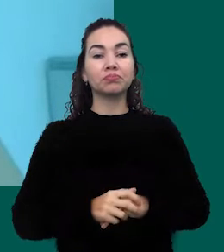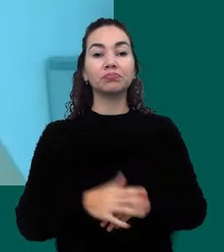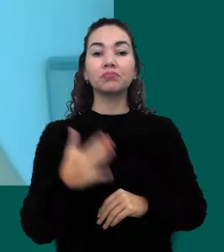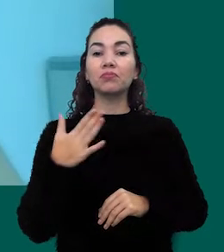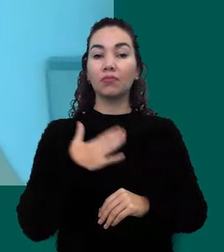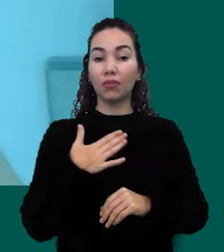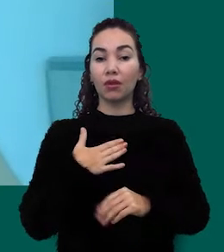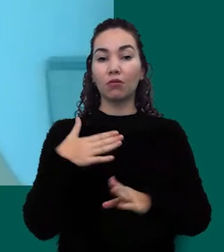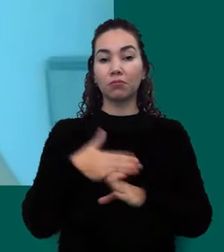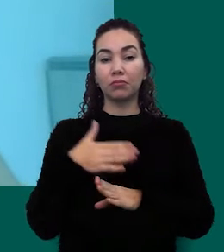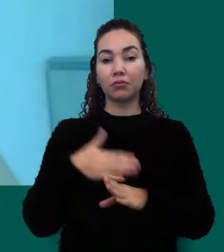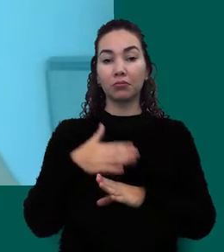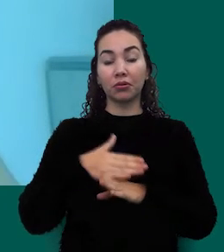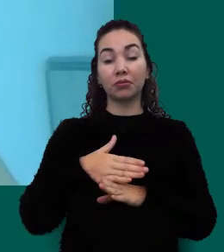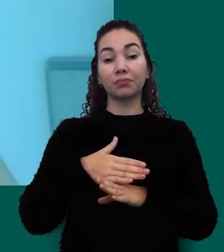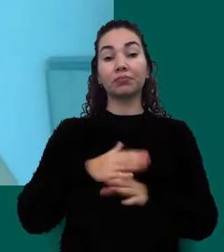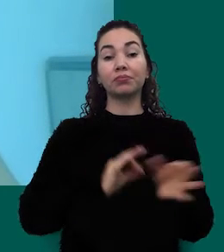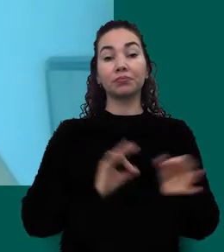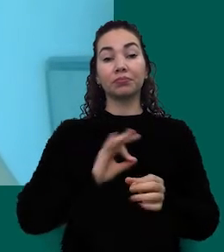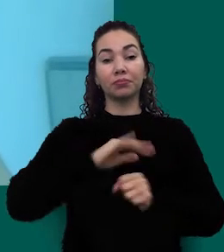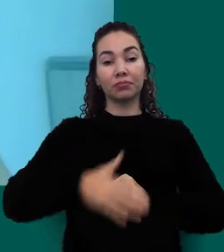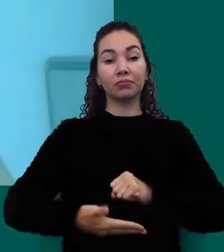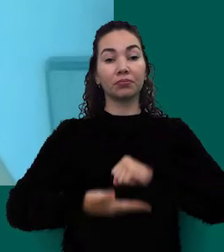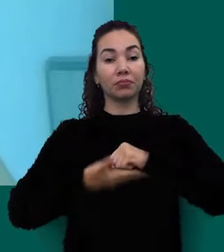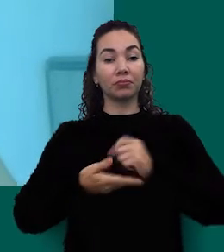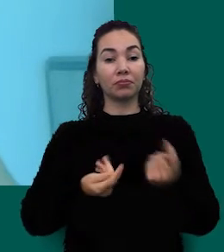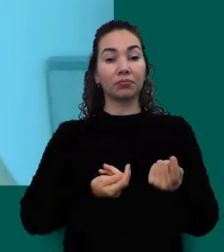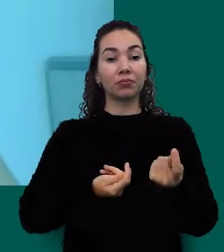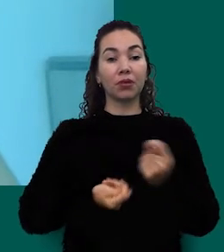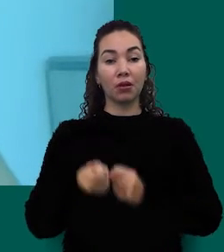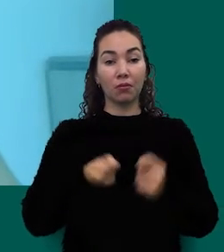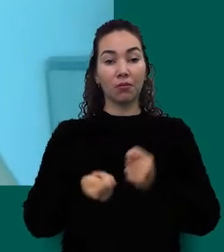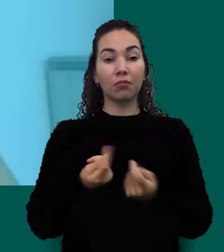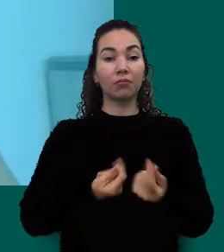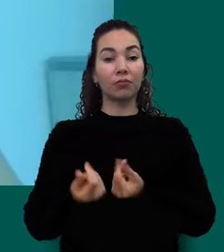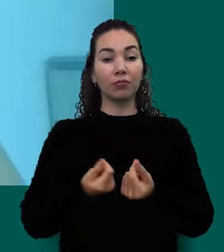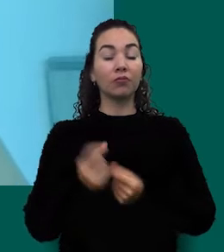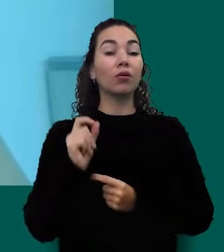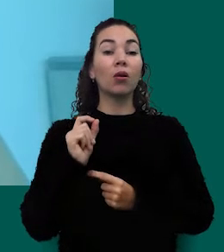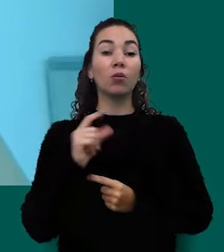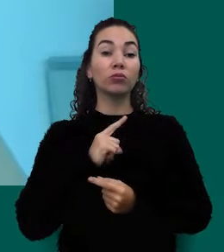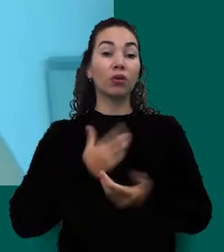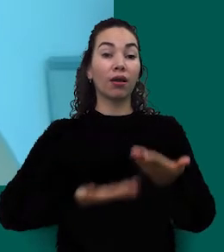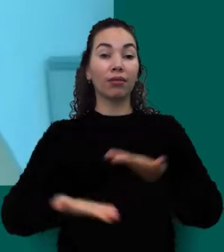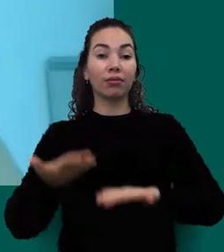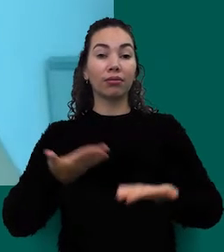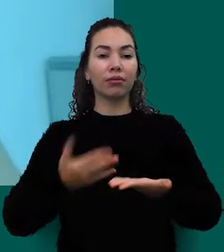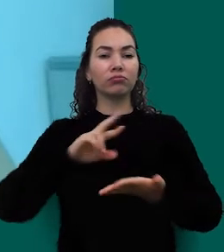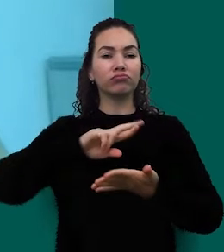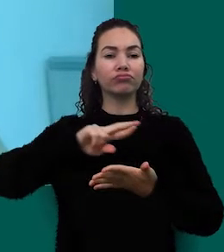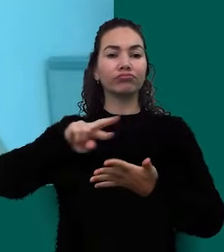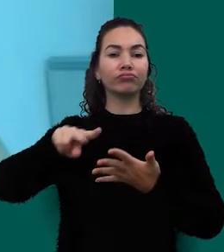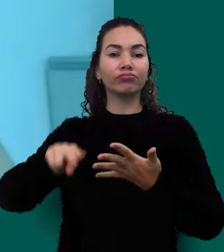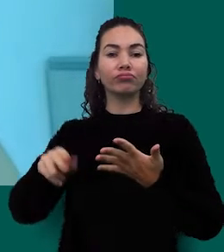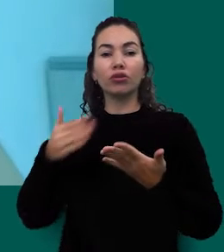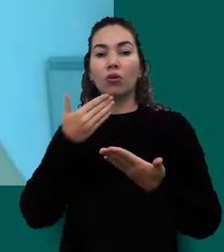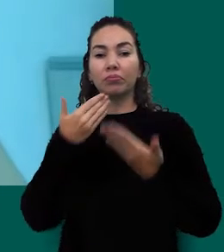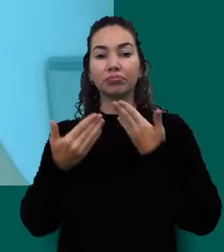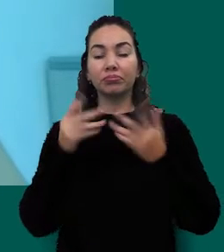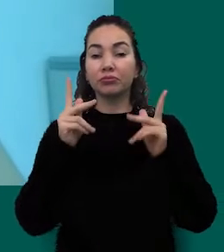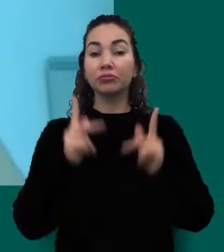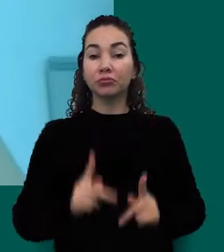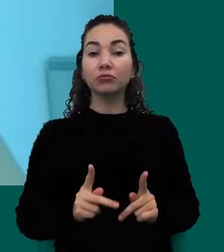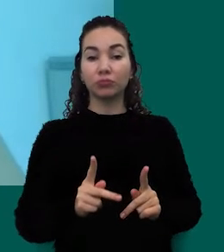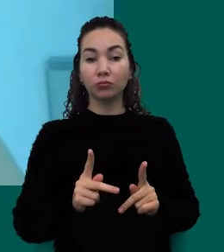projeto Sustentabilidade Econômica e Financeira da universidade, onde nós atendemos diversas demandas de